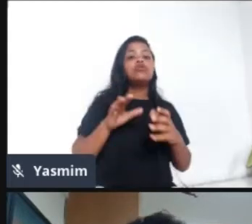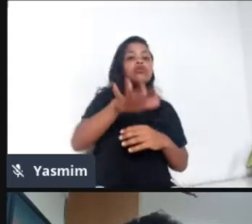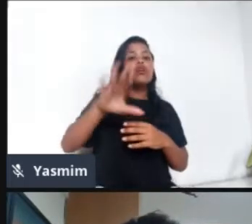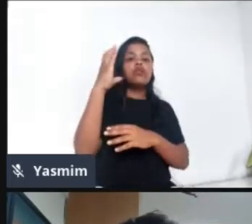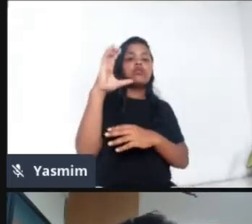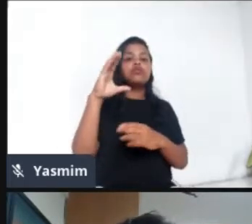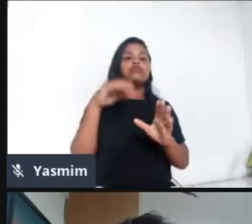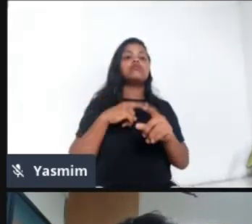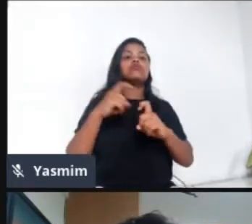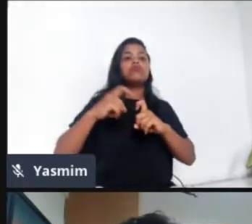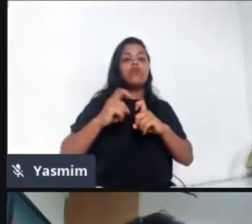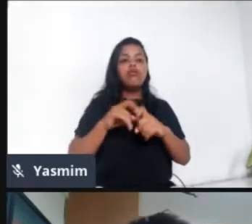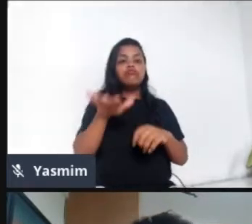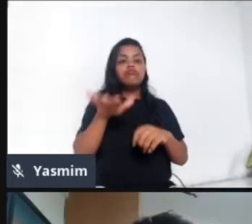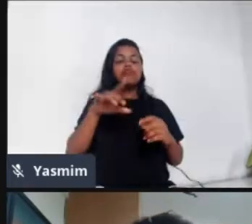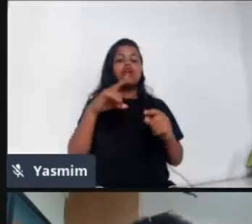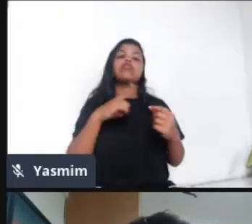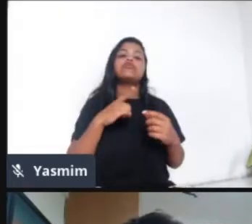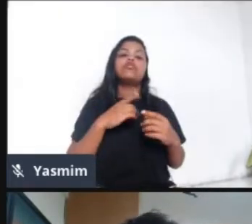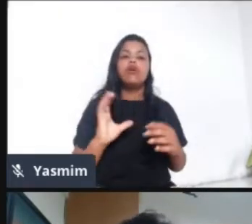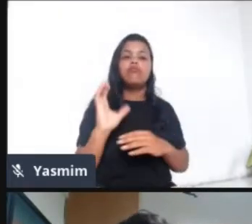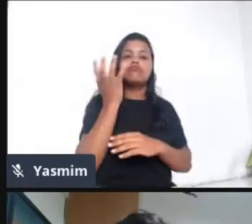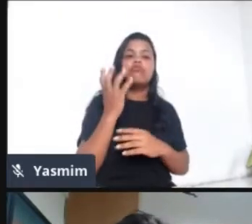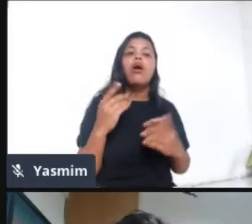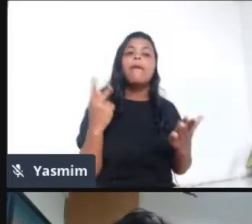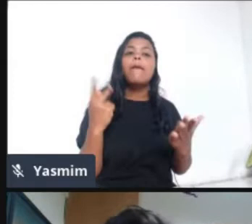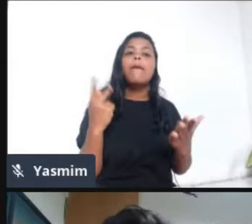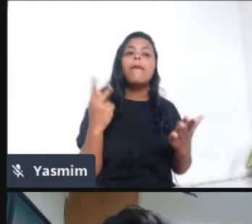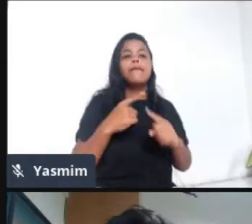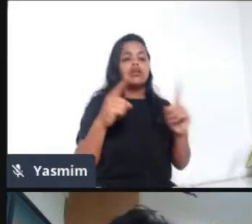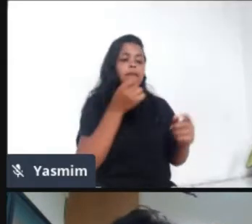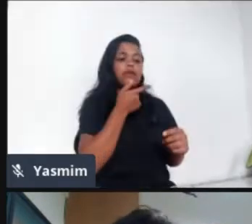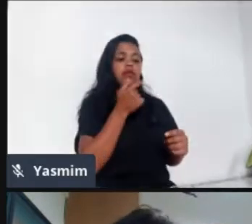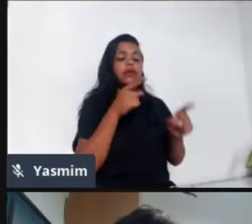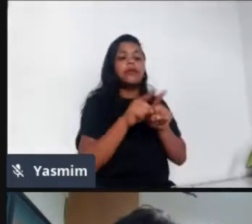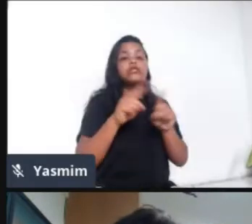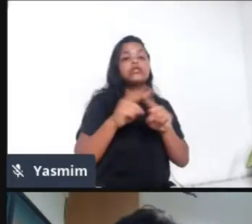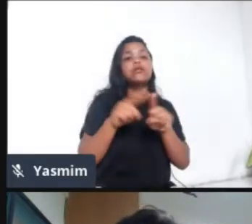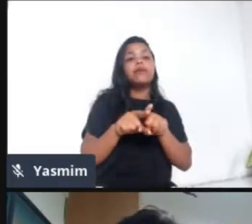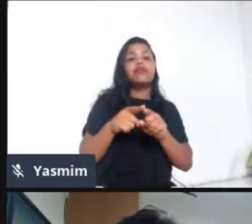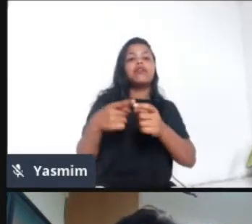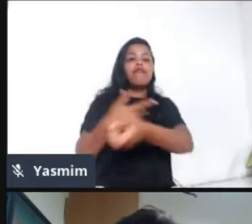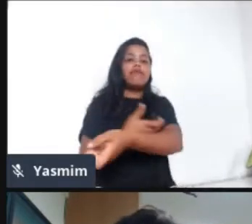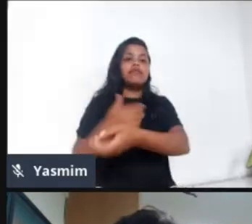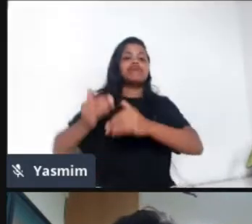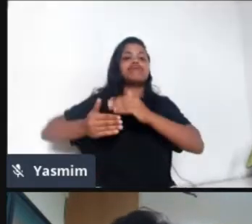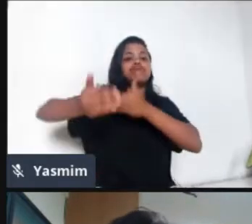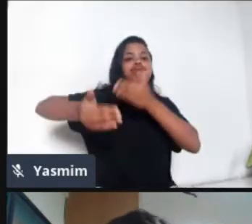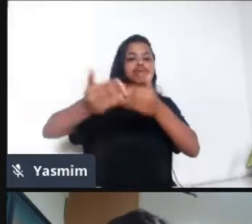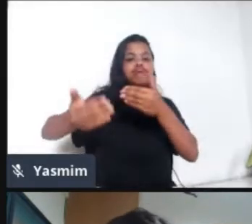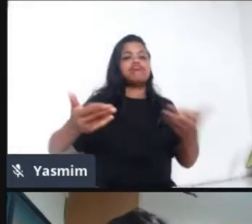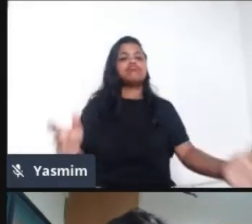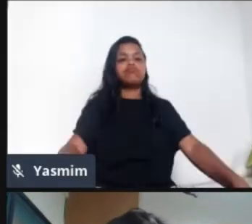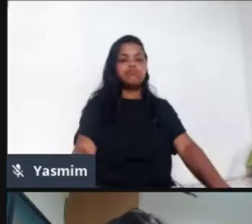só o tratamento medicamentoso, mas com certeza a principal resposta que nós vamos ter a longo e médio prazo é a questão